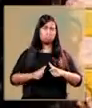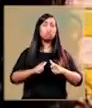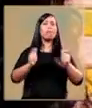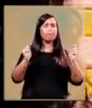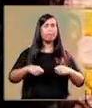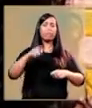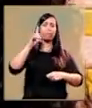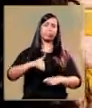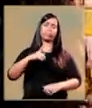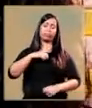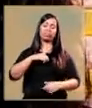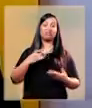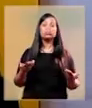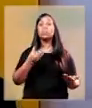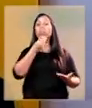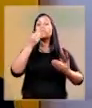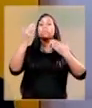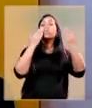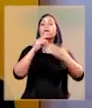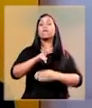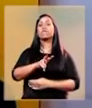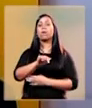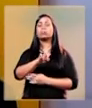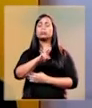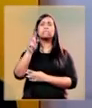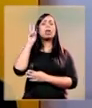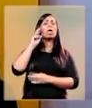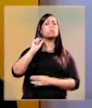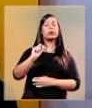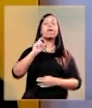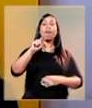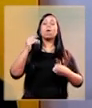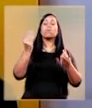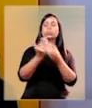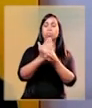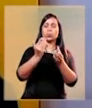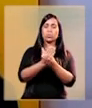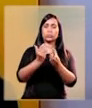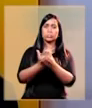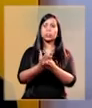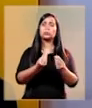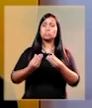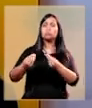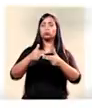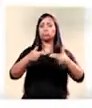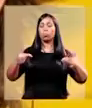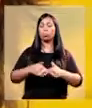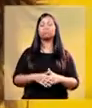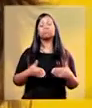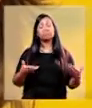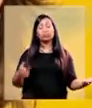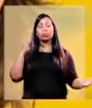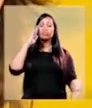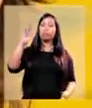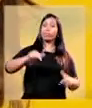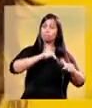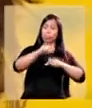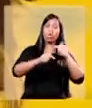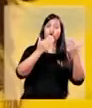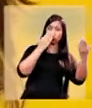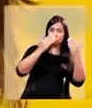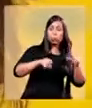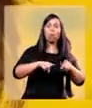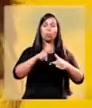institucionalmente são sujeitos de direito. O psicólogo Vandeci Júnior lembra que esse é um processo multidisciplinar. É crucial o